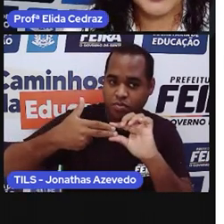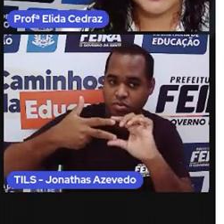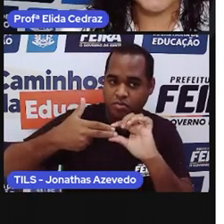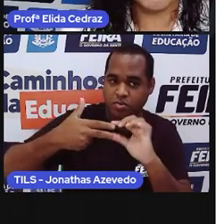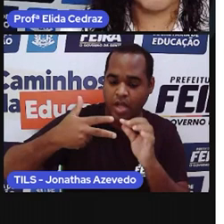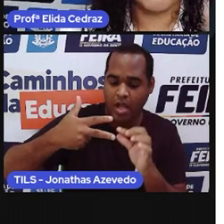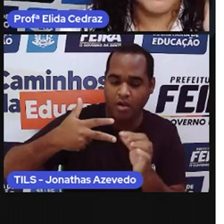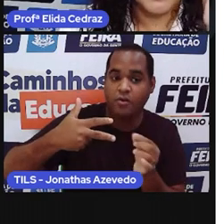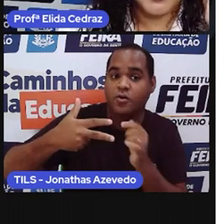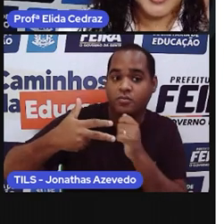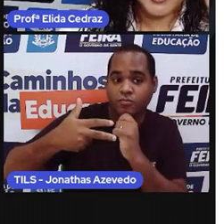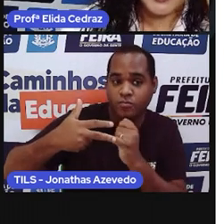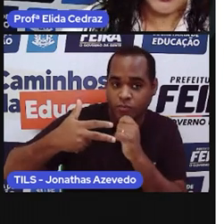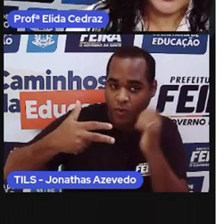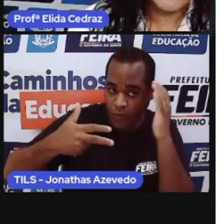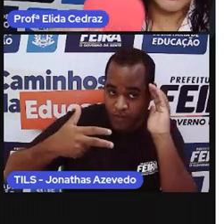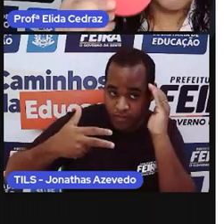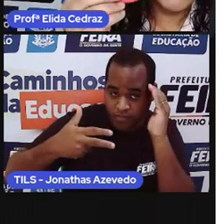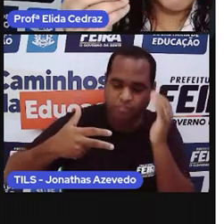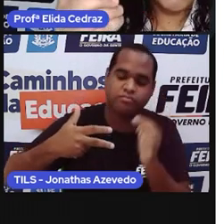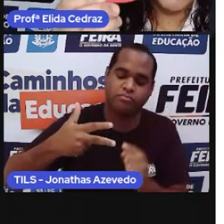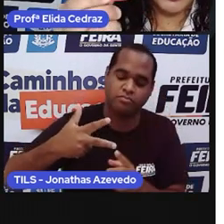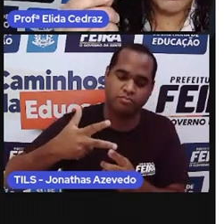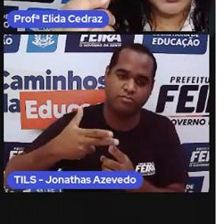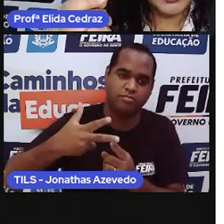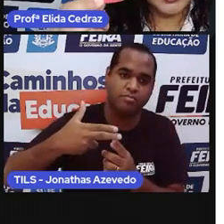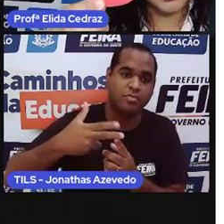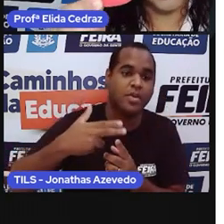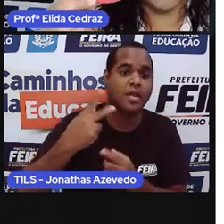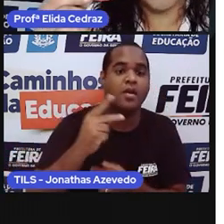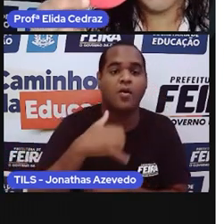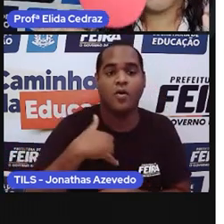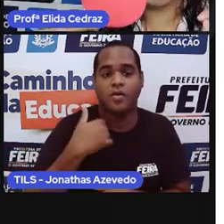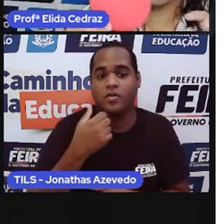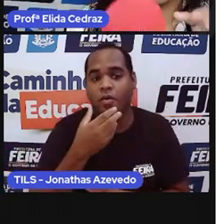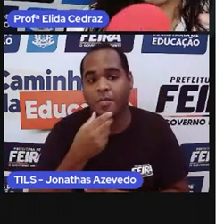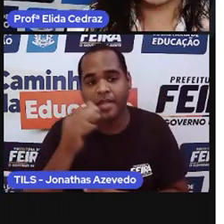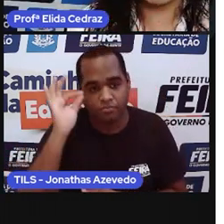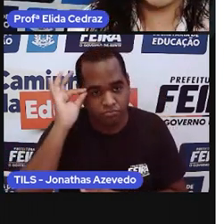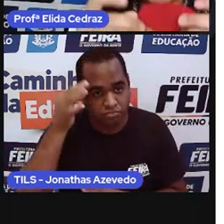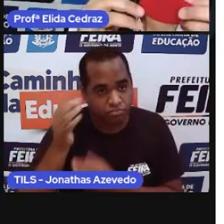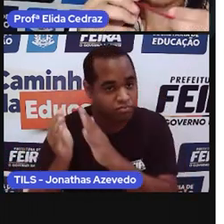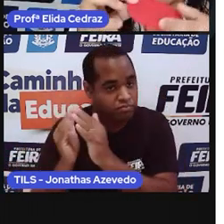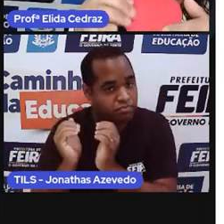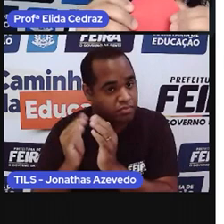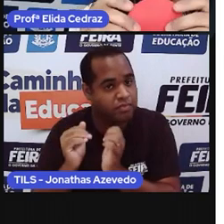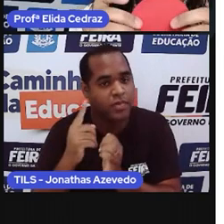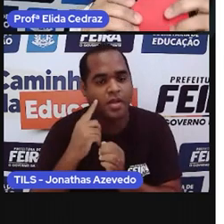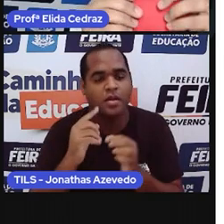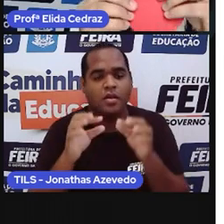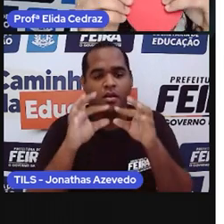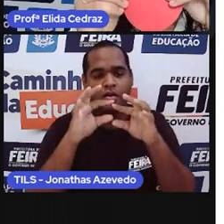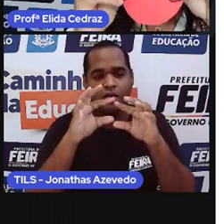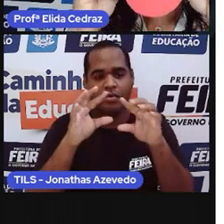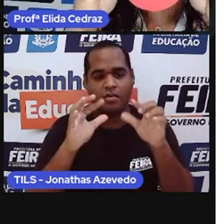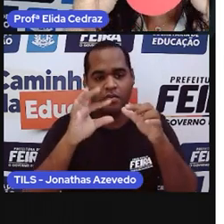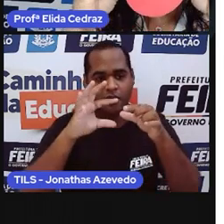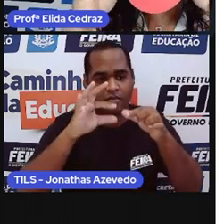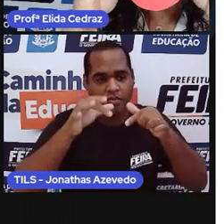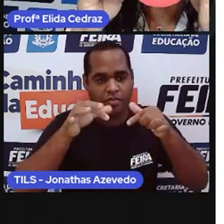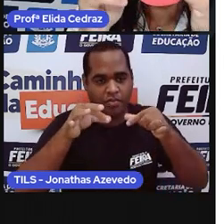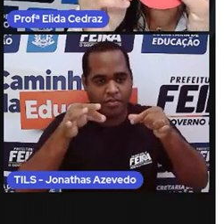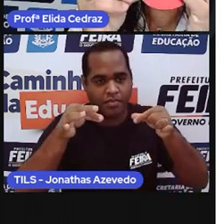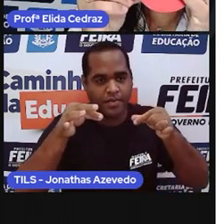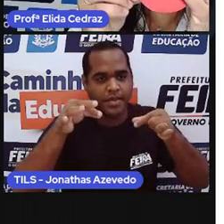adulto fazer. E aí, olha só, você vai cortar um círculo. E você vai dobrar. A prova vai dobrar bem aqui,